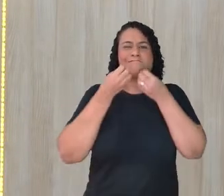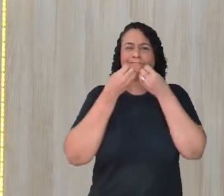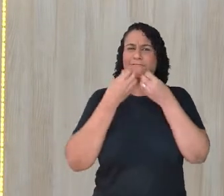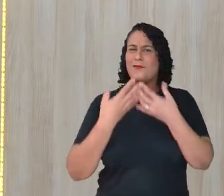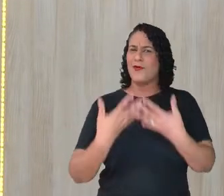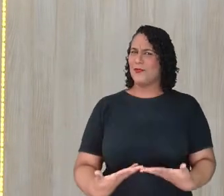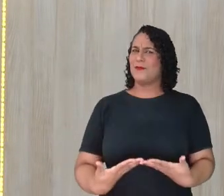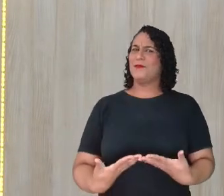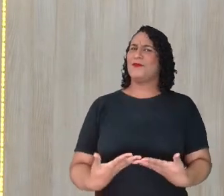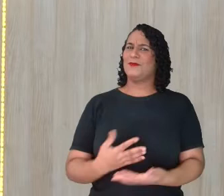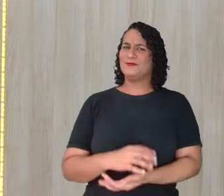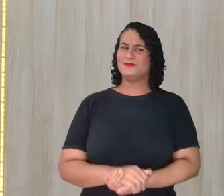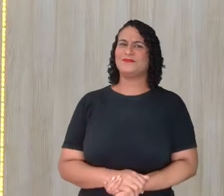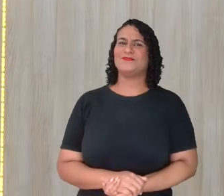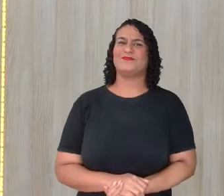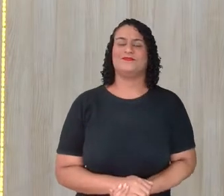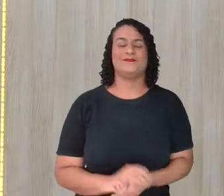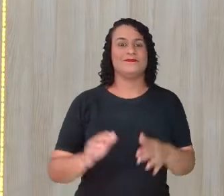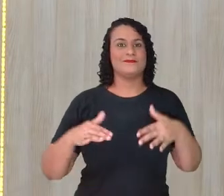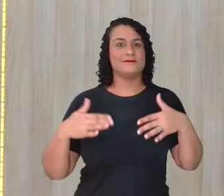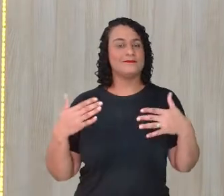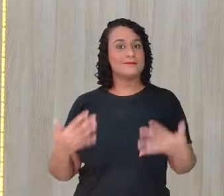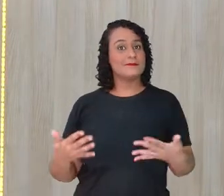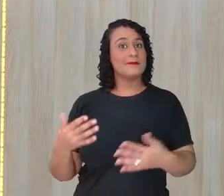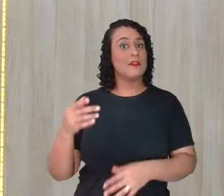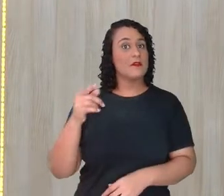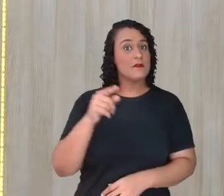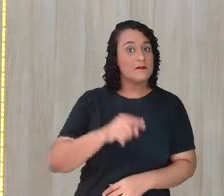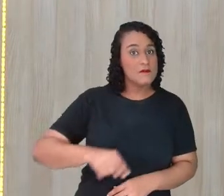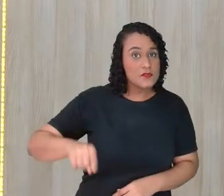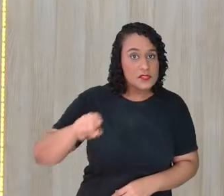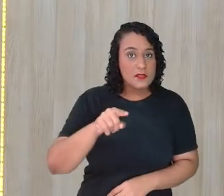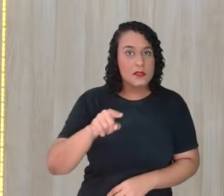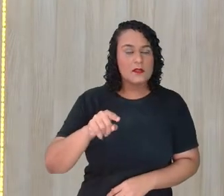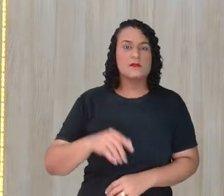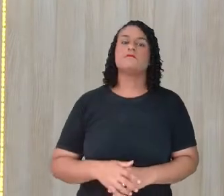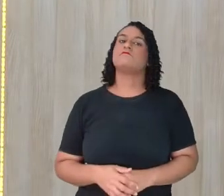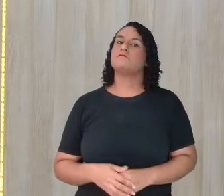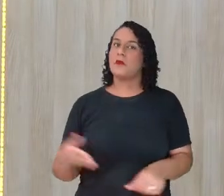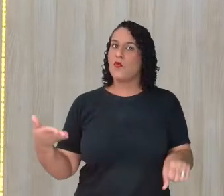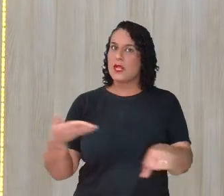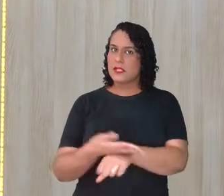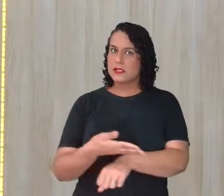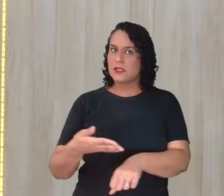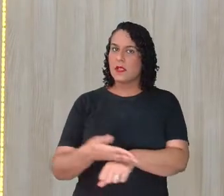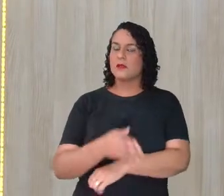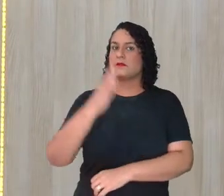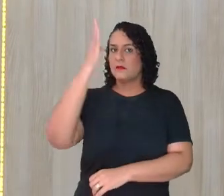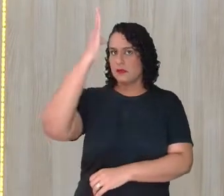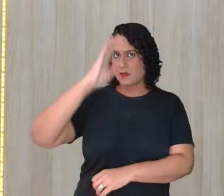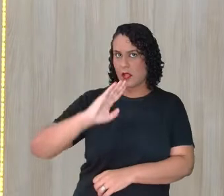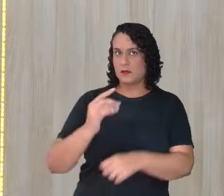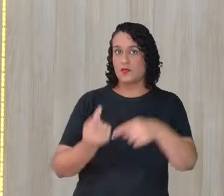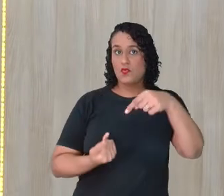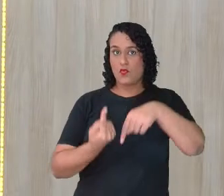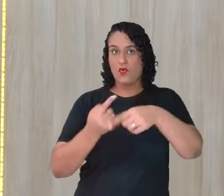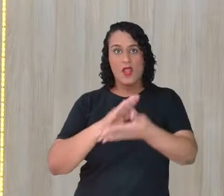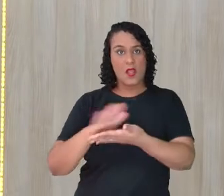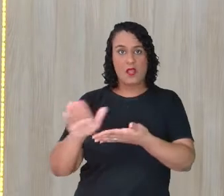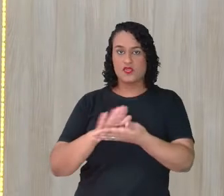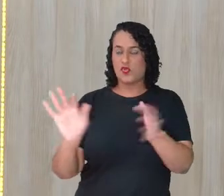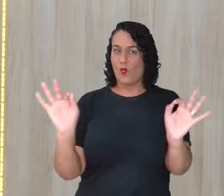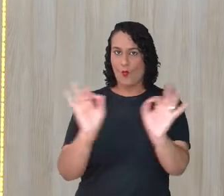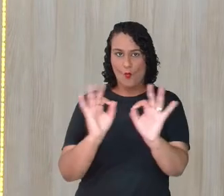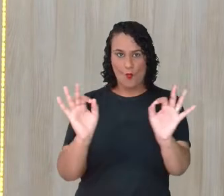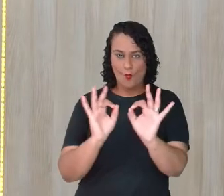chupeta, certo? Então você não vai pagar, né, do seu pacote de dados para assistir nossas aulas.